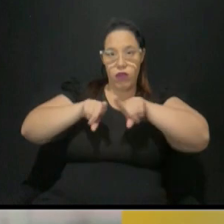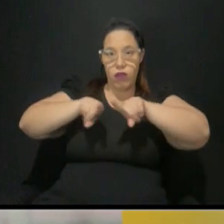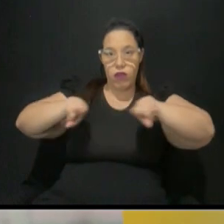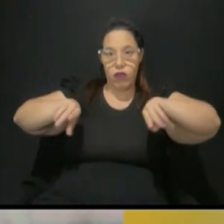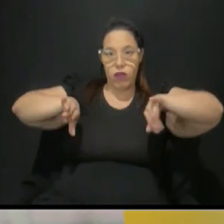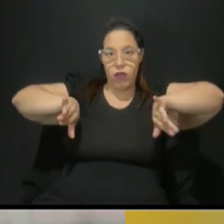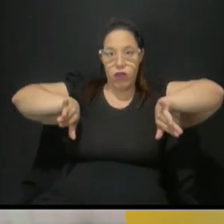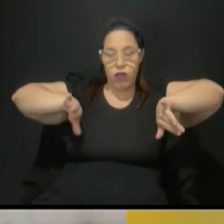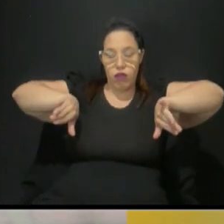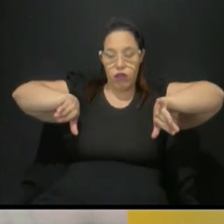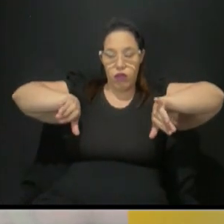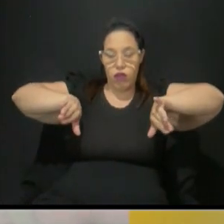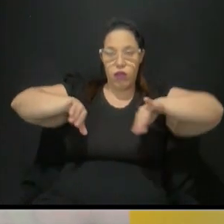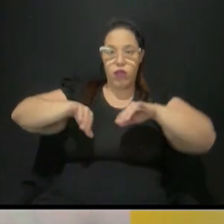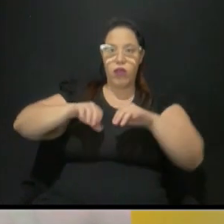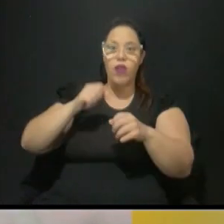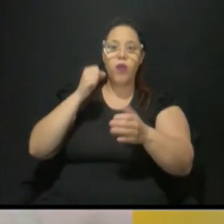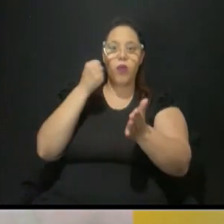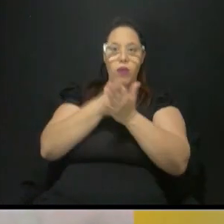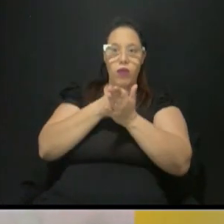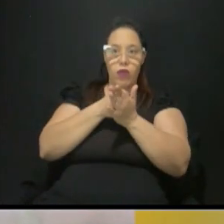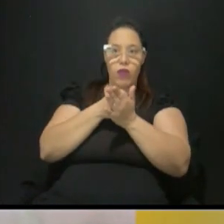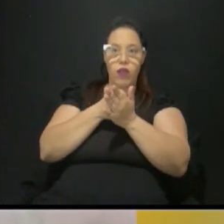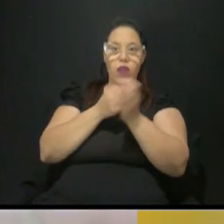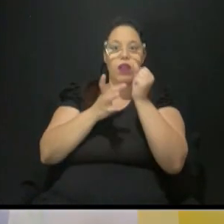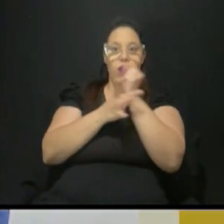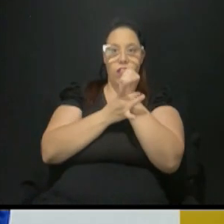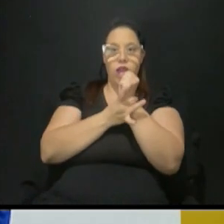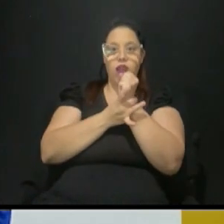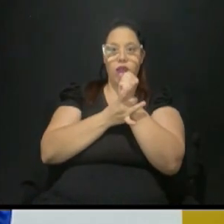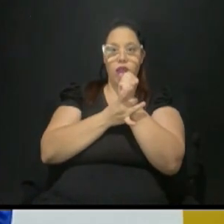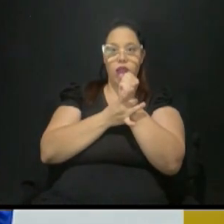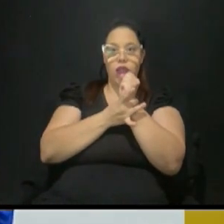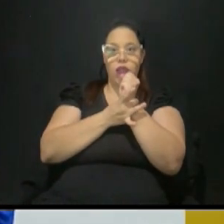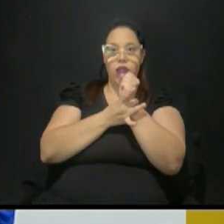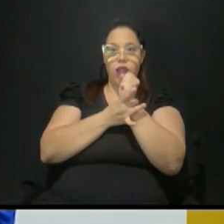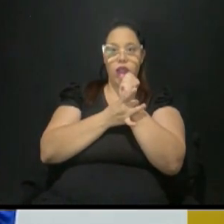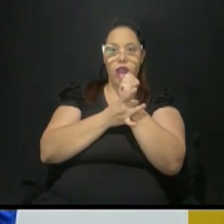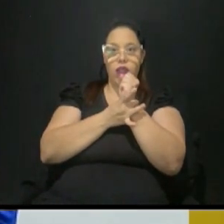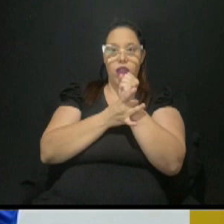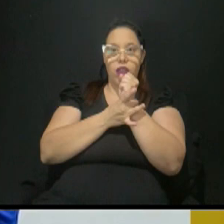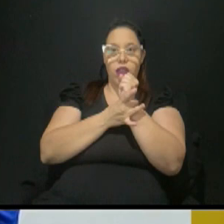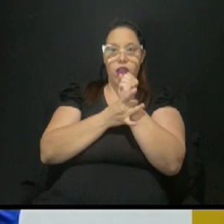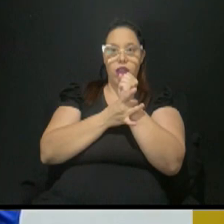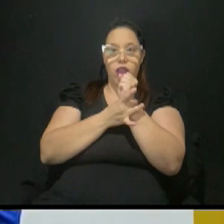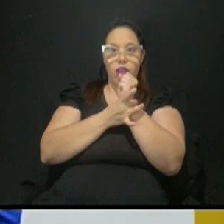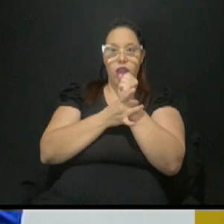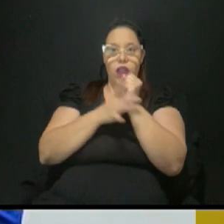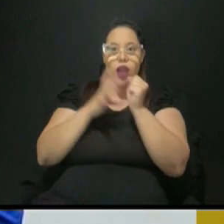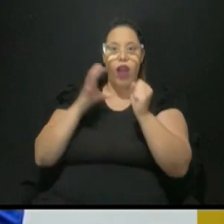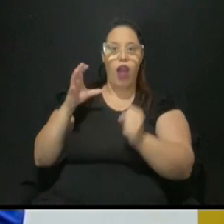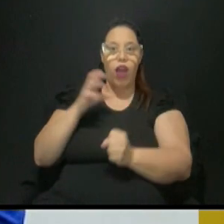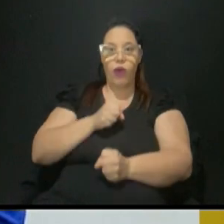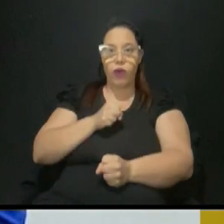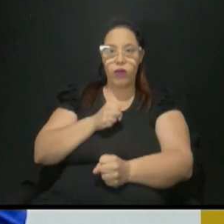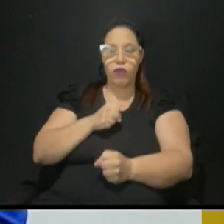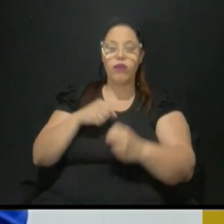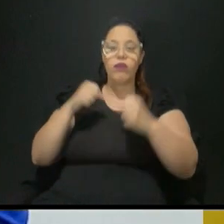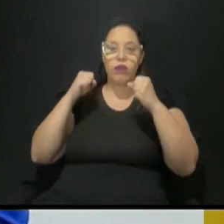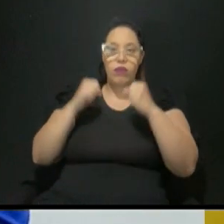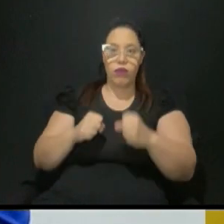uma obrigação por uma questão de segurança, né, para que eles estão correndo em alta velocidade, que eles possam ter uma